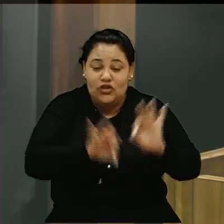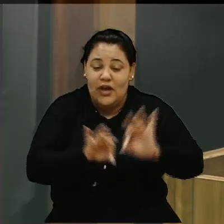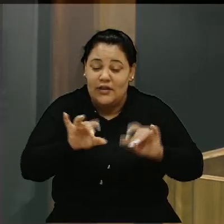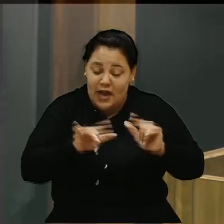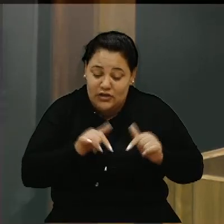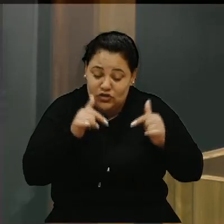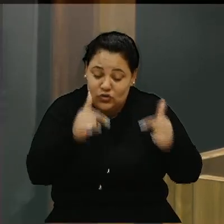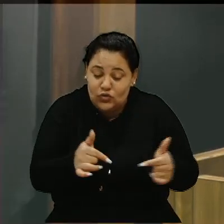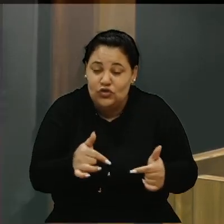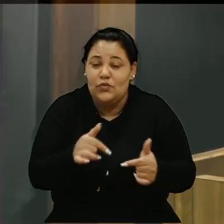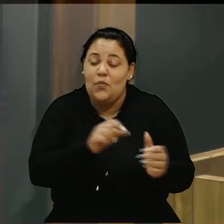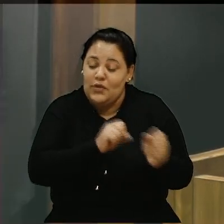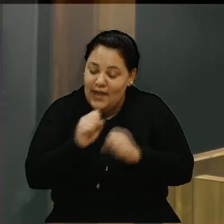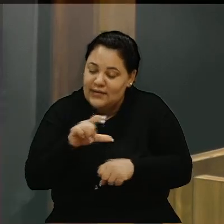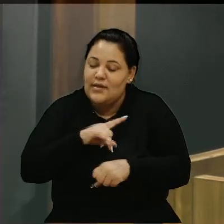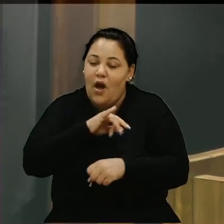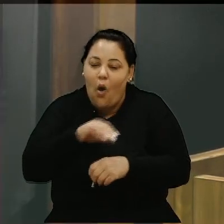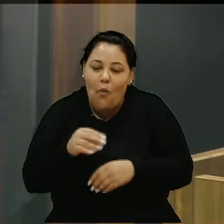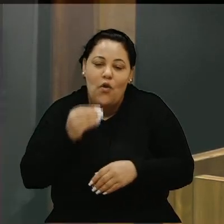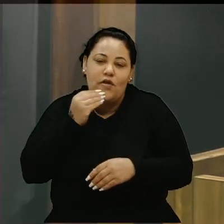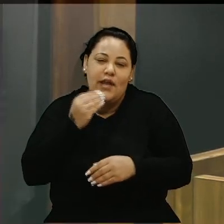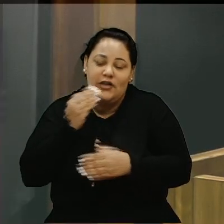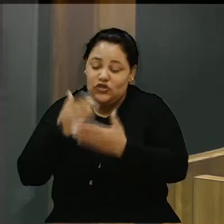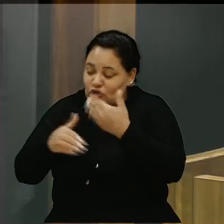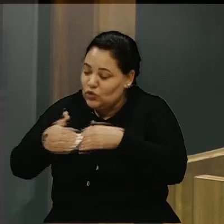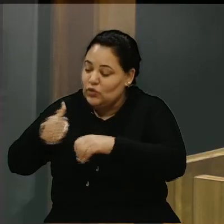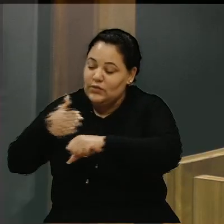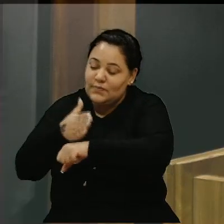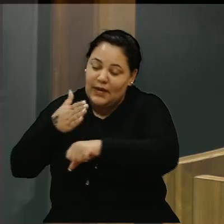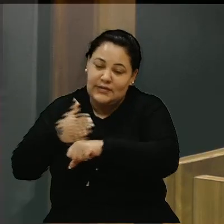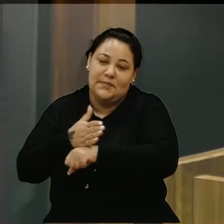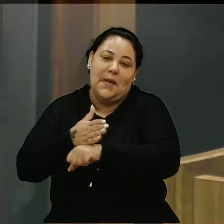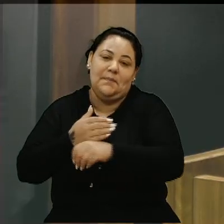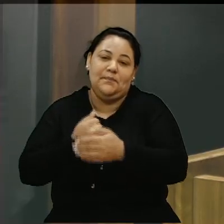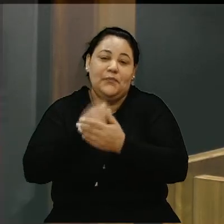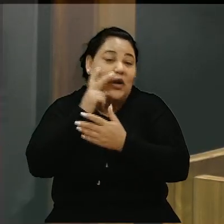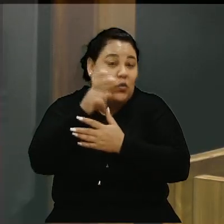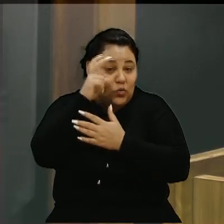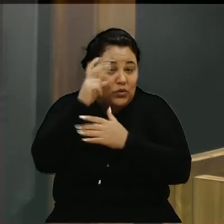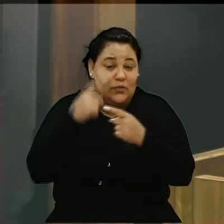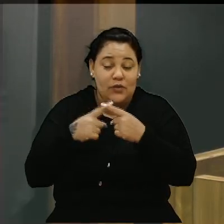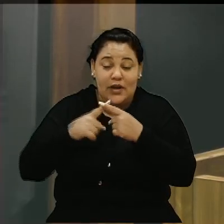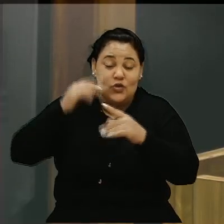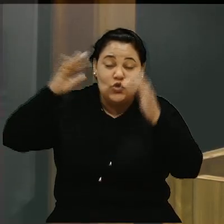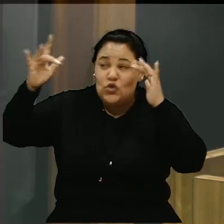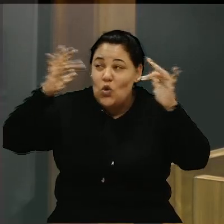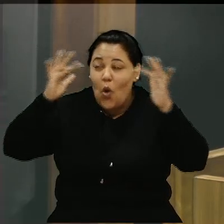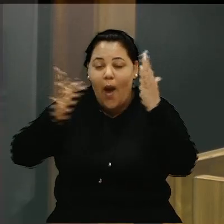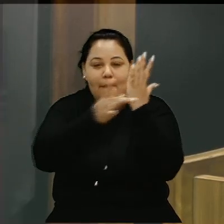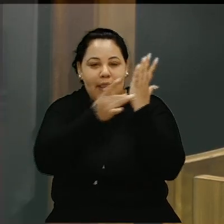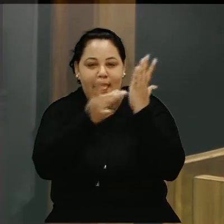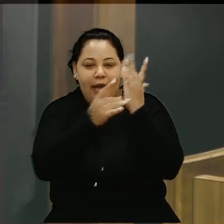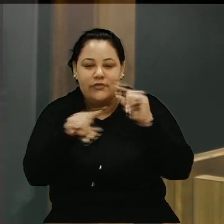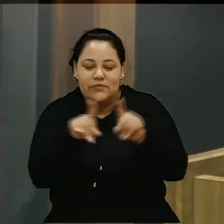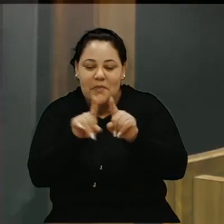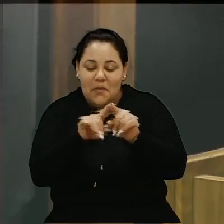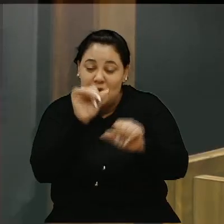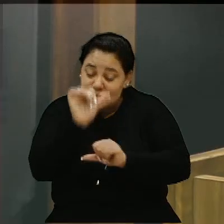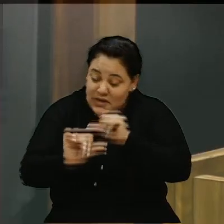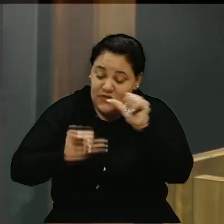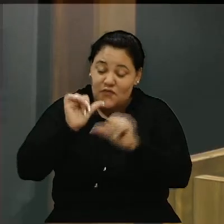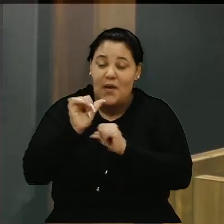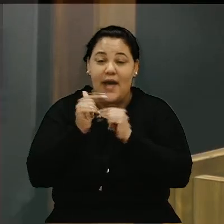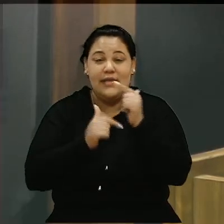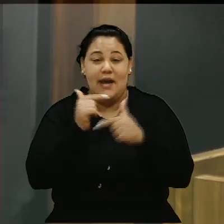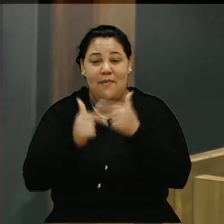viessem abrir janelas para que eles pudessem participar do mercado da cultura. Que seus sonhos e habilidades também pudessem se transformar em empregos e